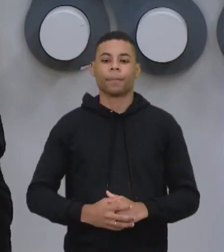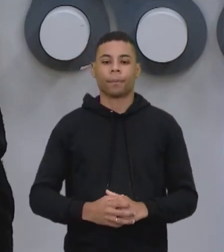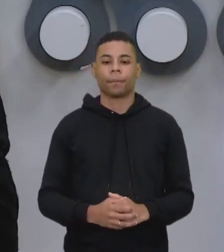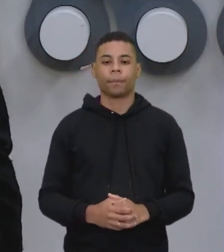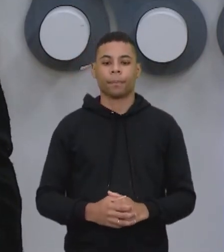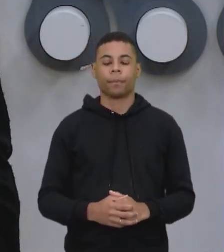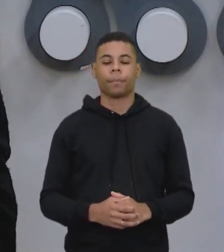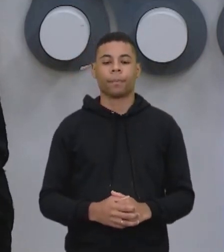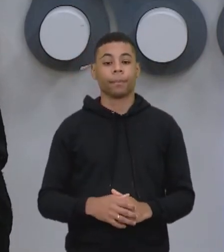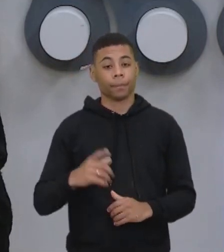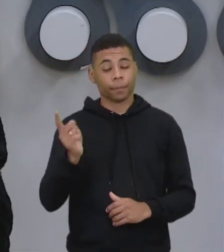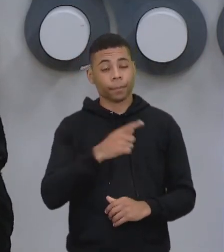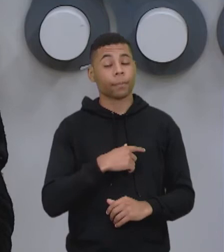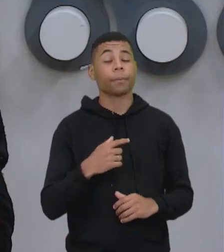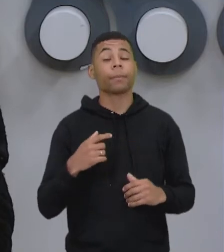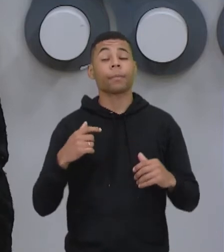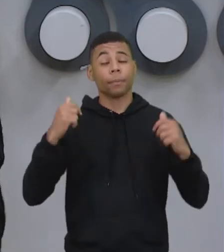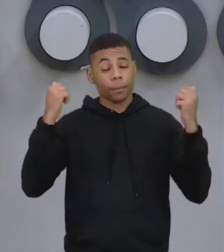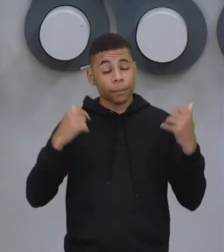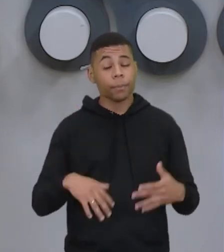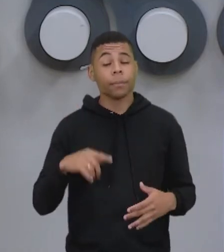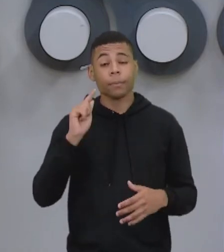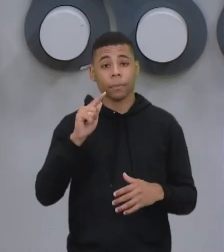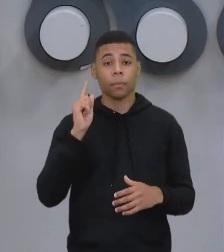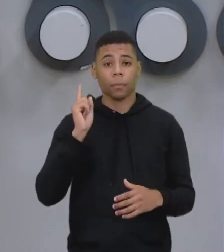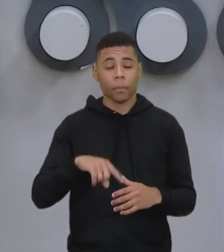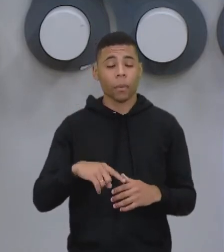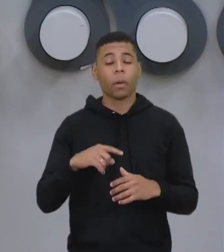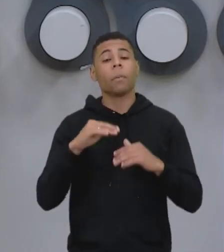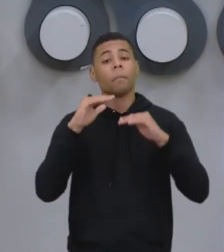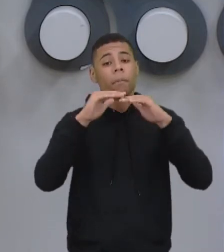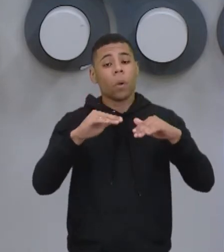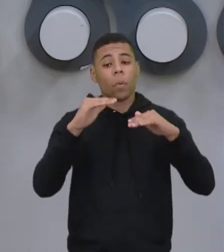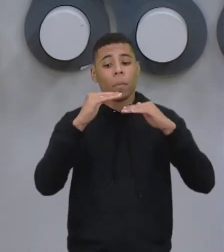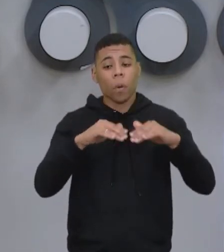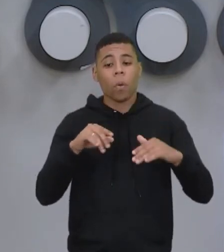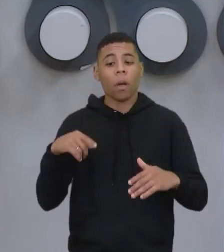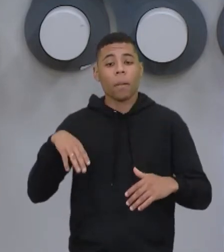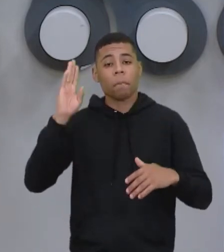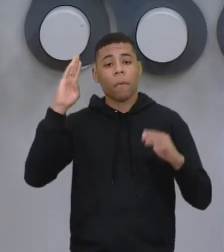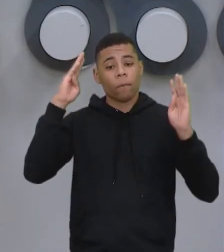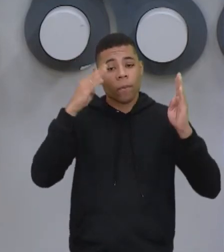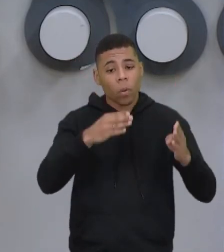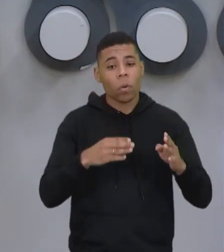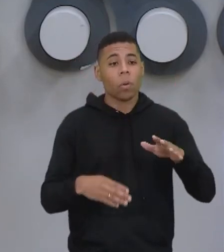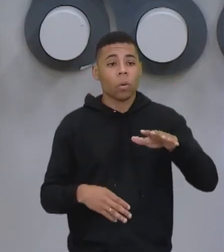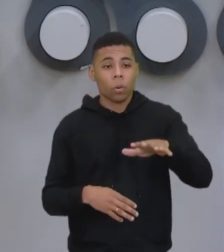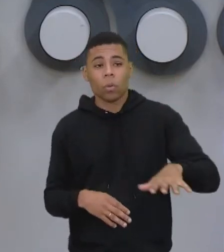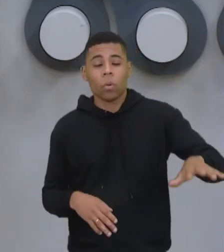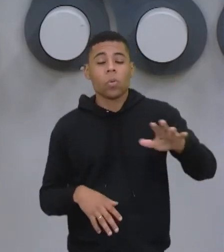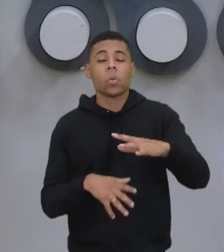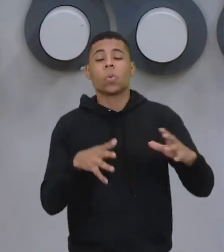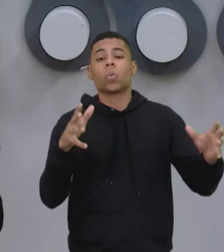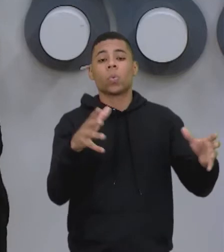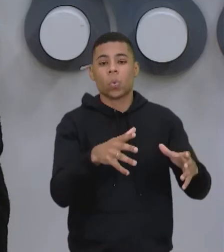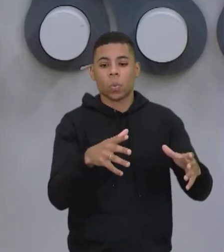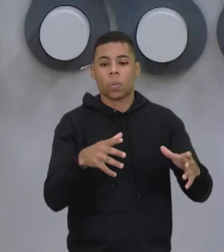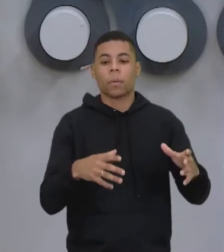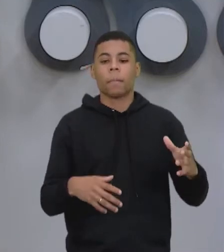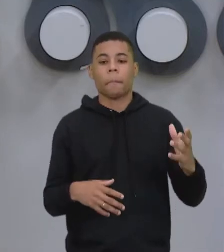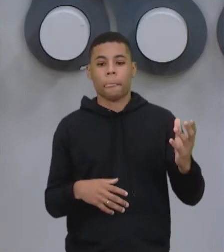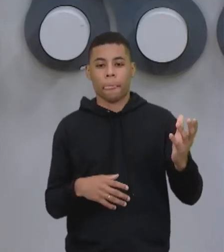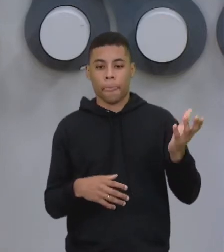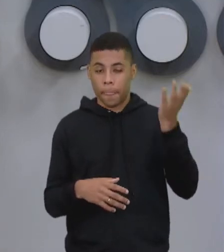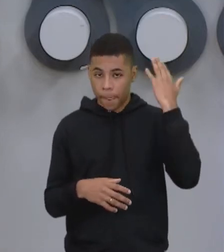gente está propondo aqui é que existe abordagens que são mais específicas, voltadas a públicos que até então não